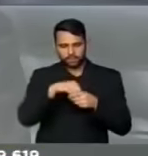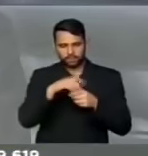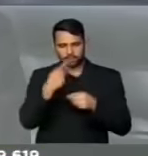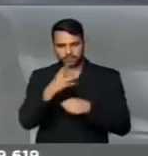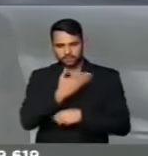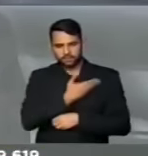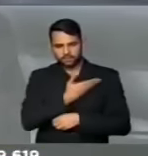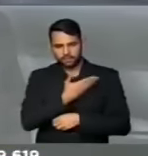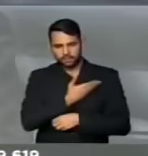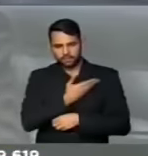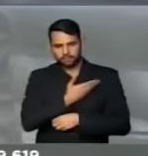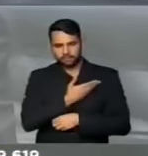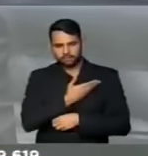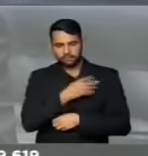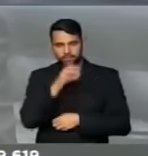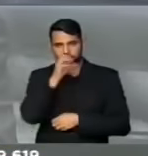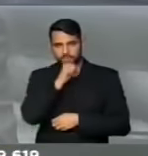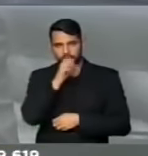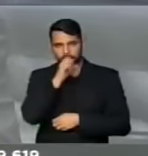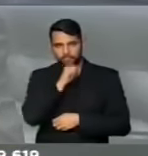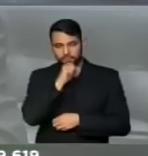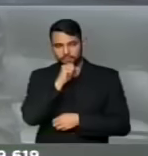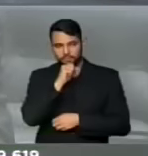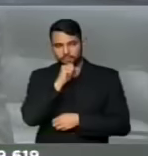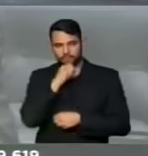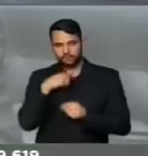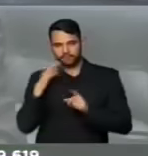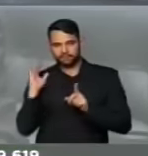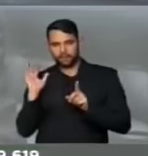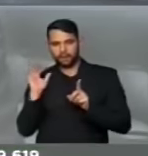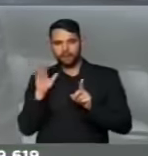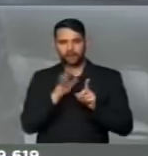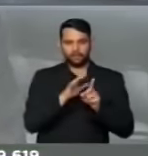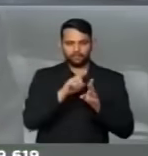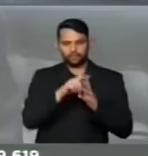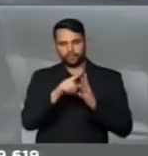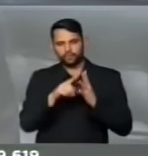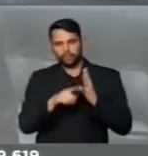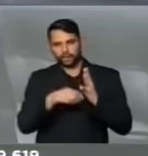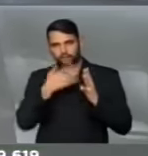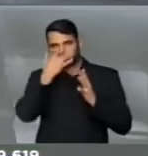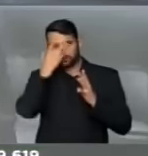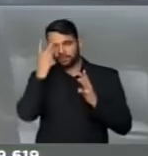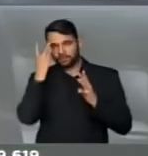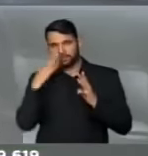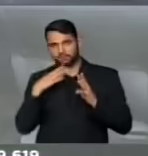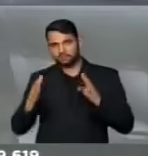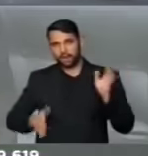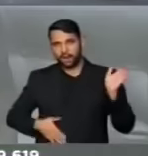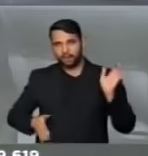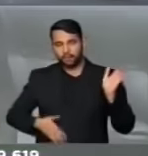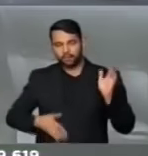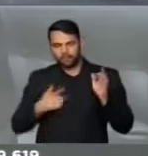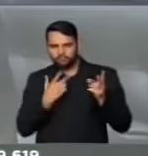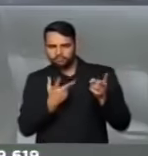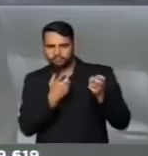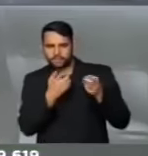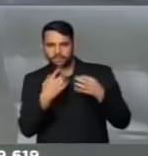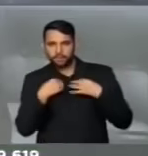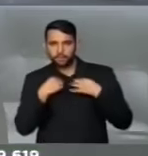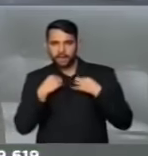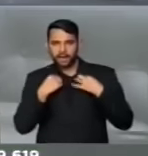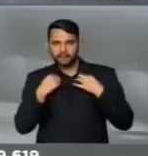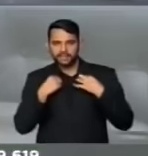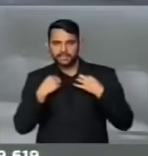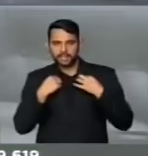seus amigos, num sábado, foi atacado por quatro facínoras, que ao identificarem uma